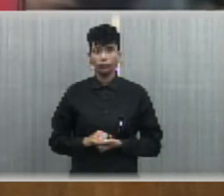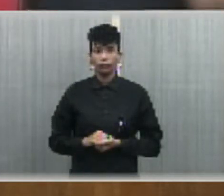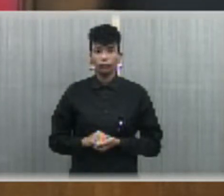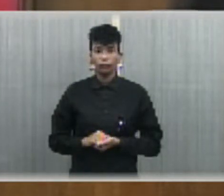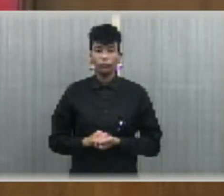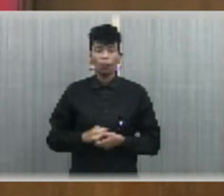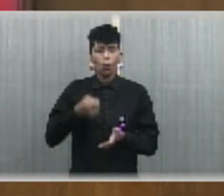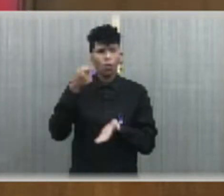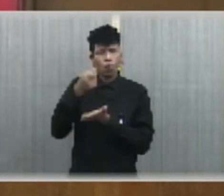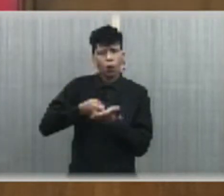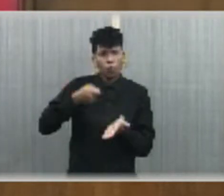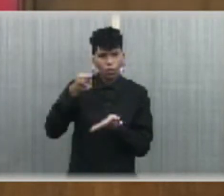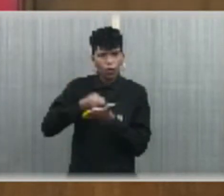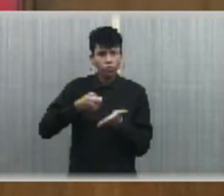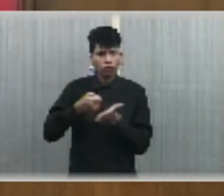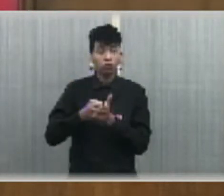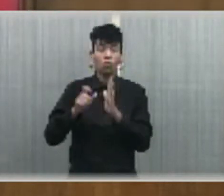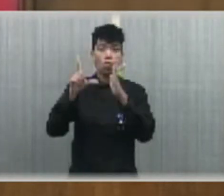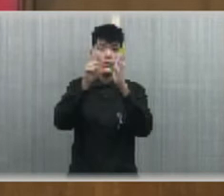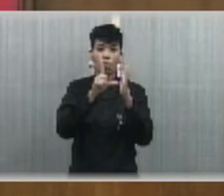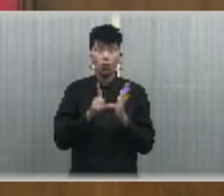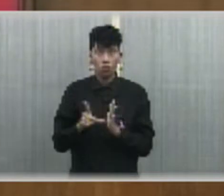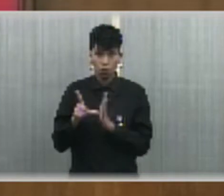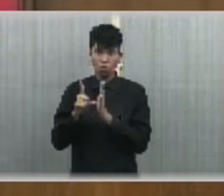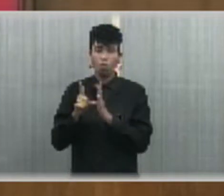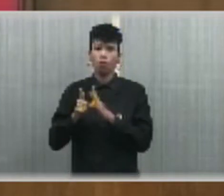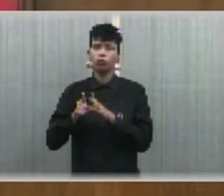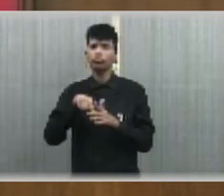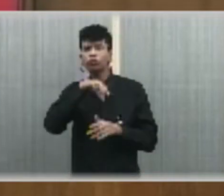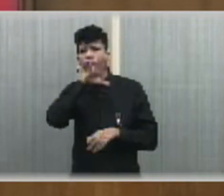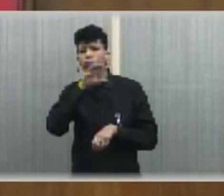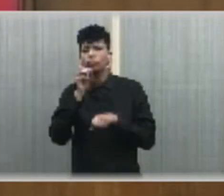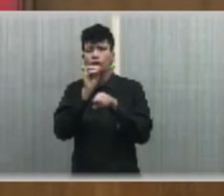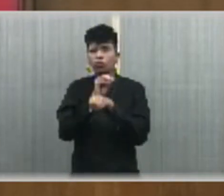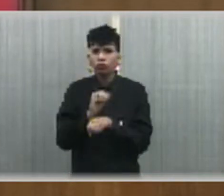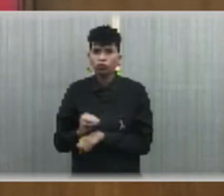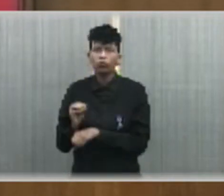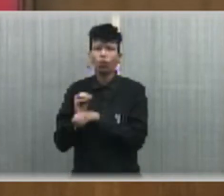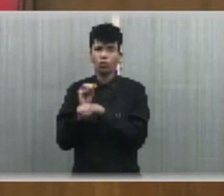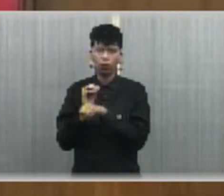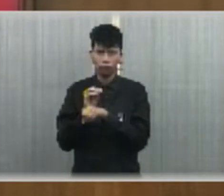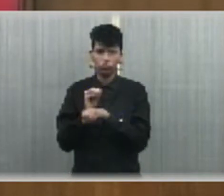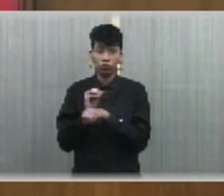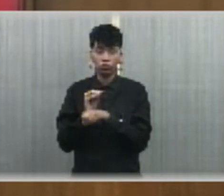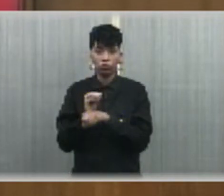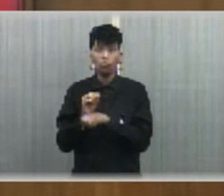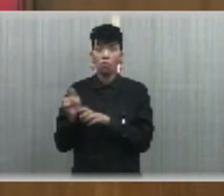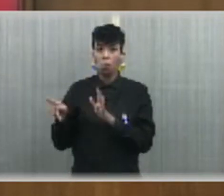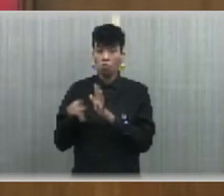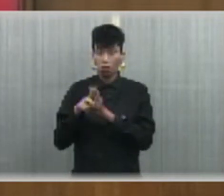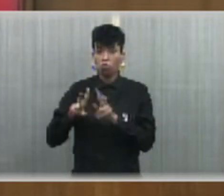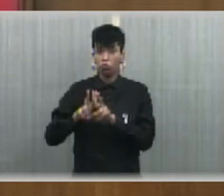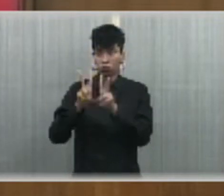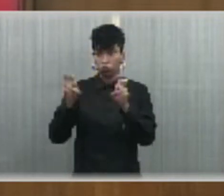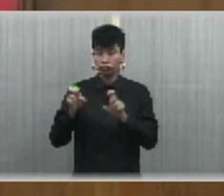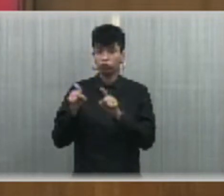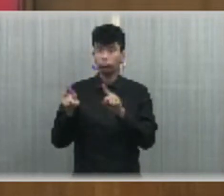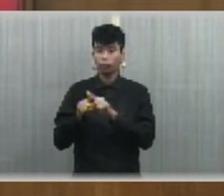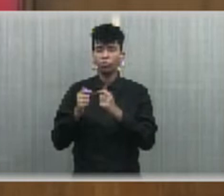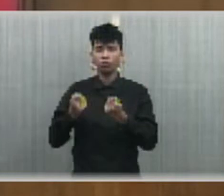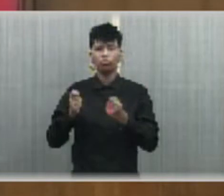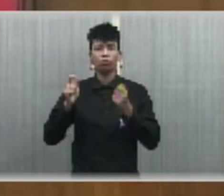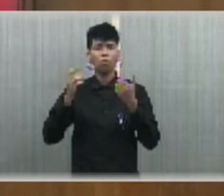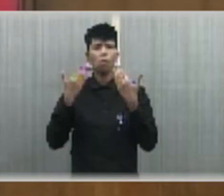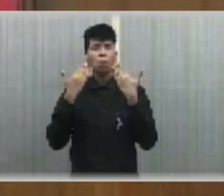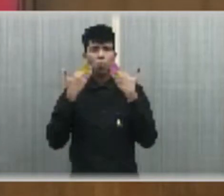a obrigatoriedade de lojas, clínicas veterinárias e estabelecimentos congêneres a fixarem